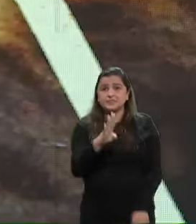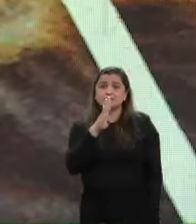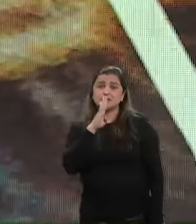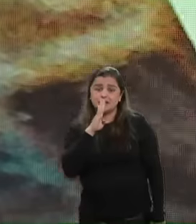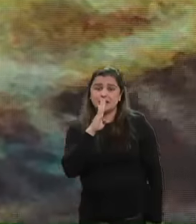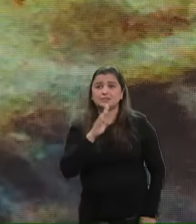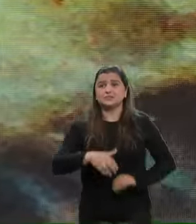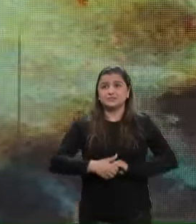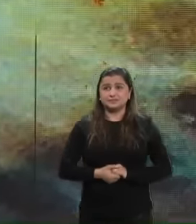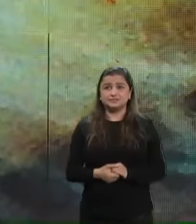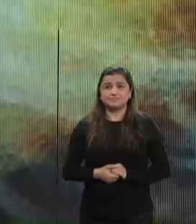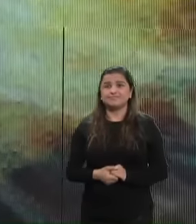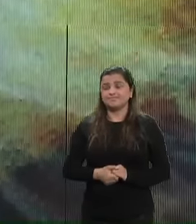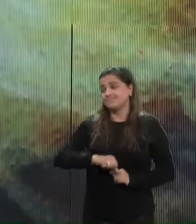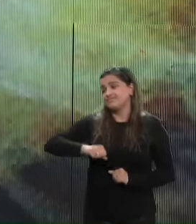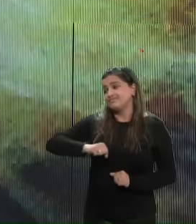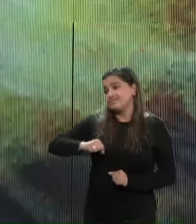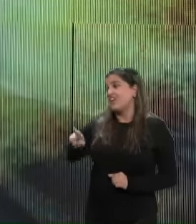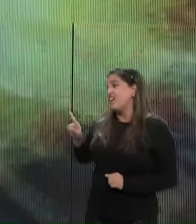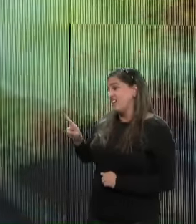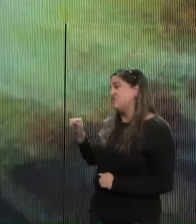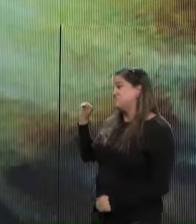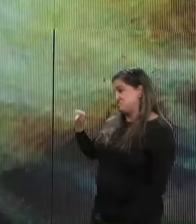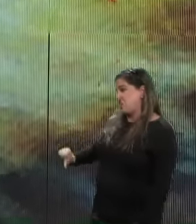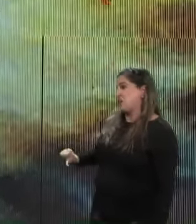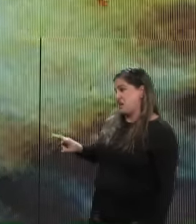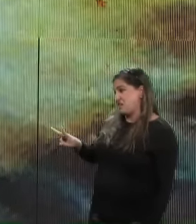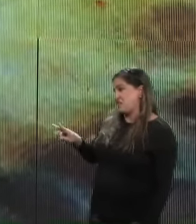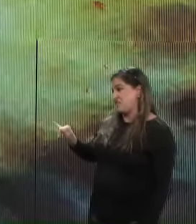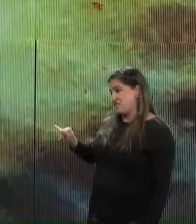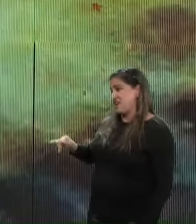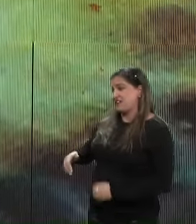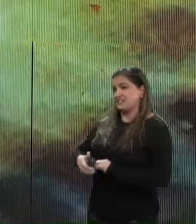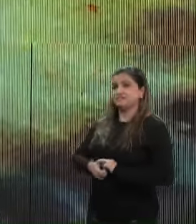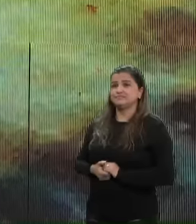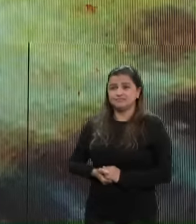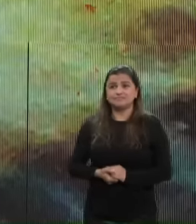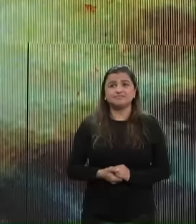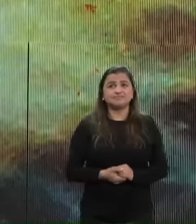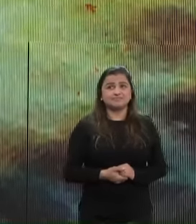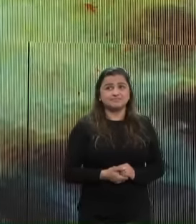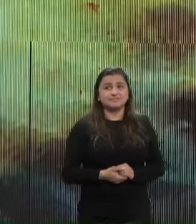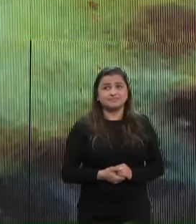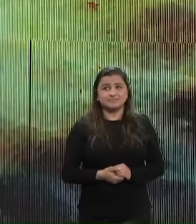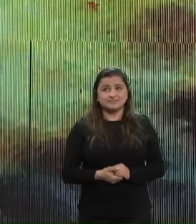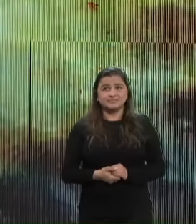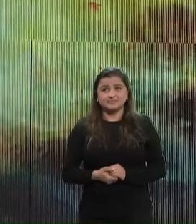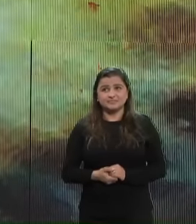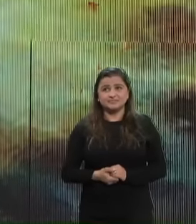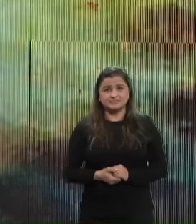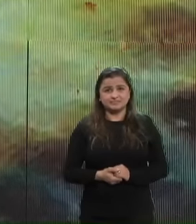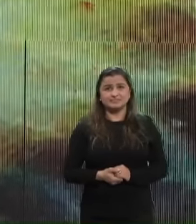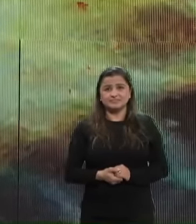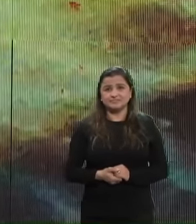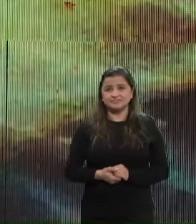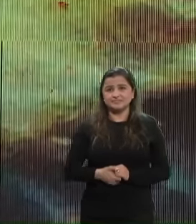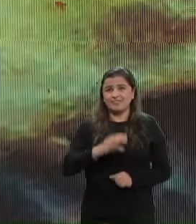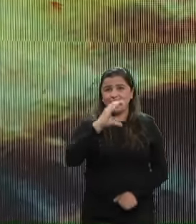fala: canela, vai piorar. Canela, Que canela? Canela de fogo.